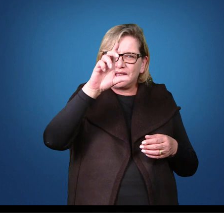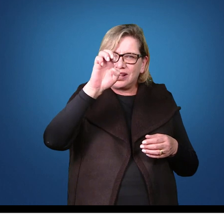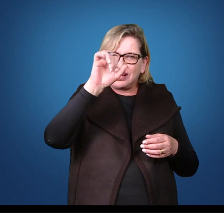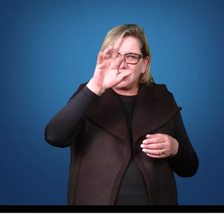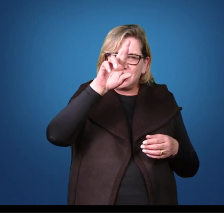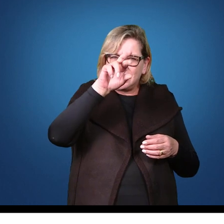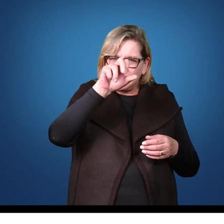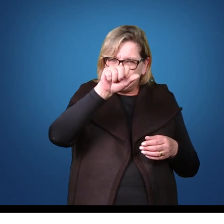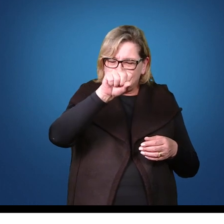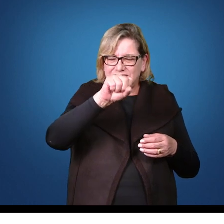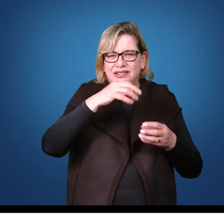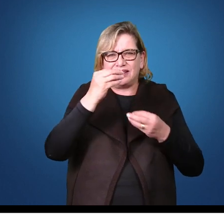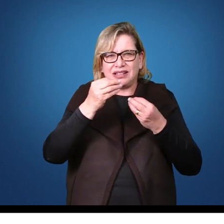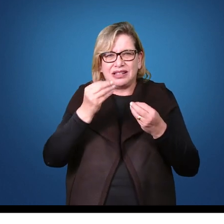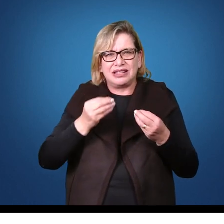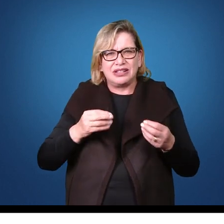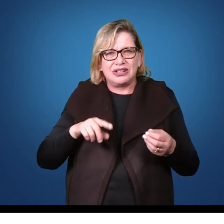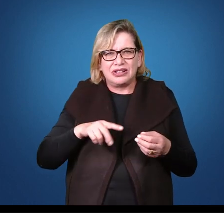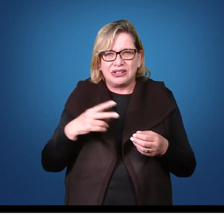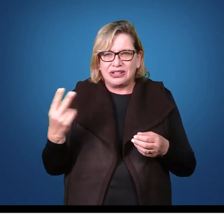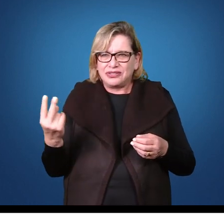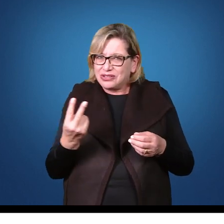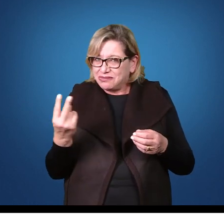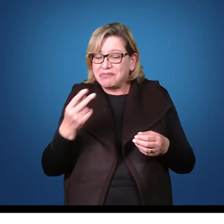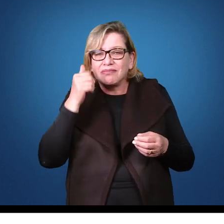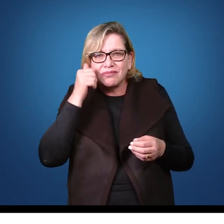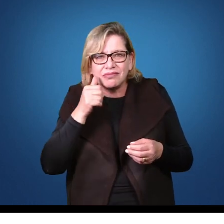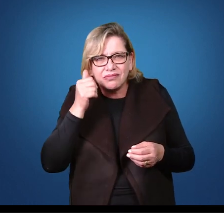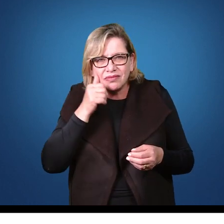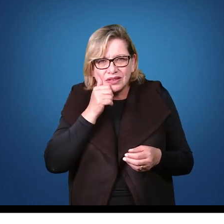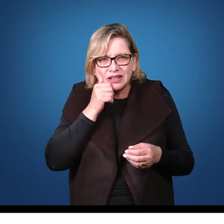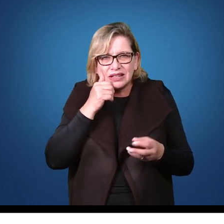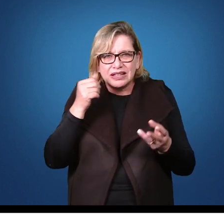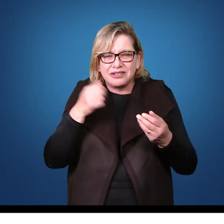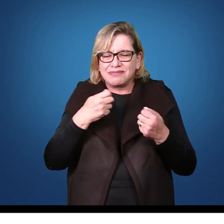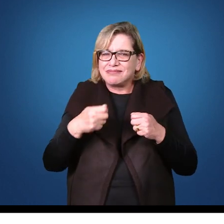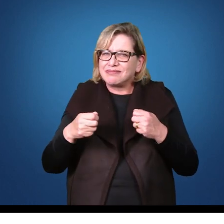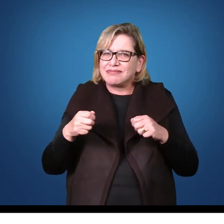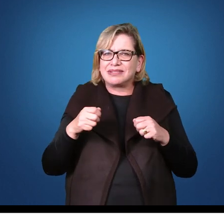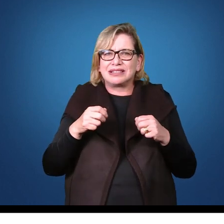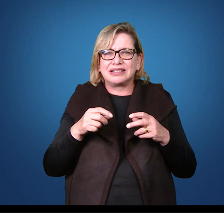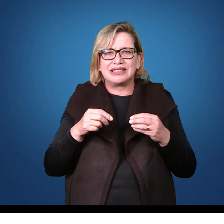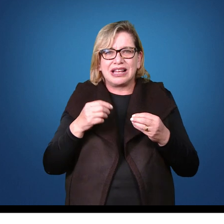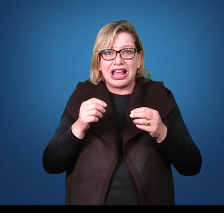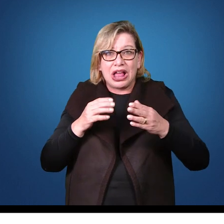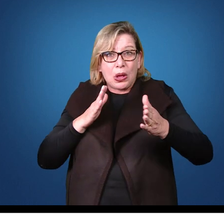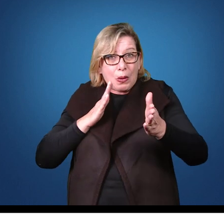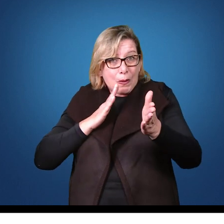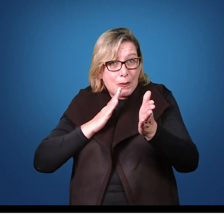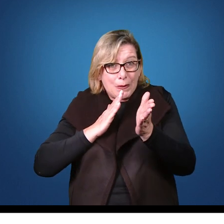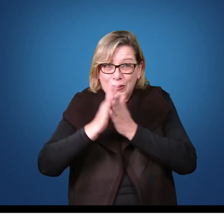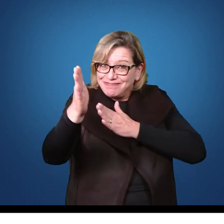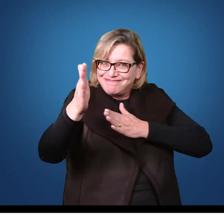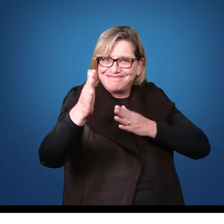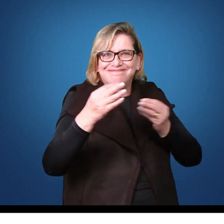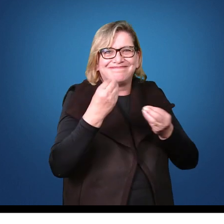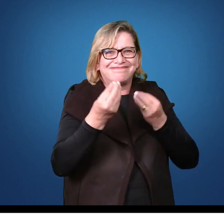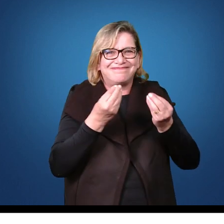dizer. Então vocês duas vão ter que fugir do